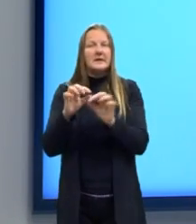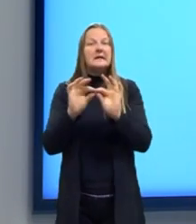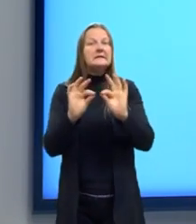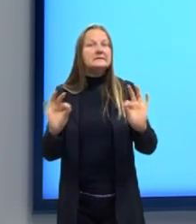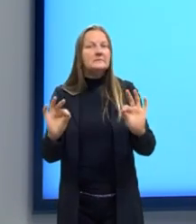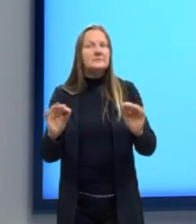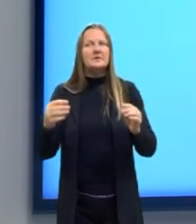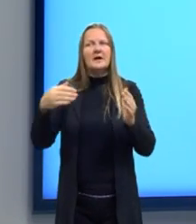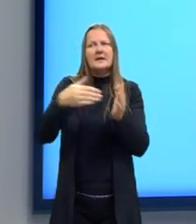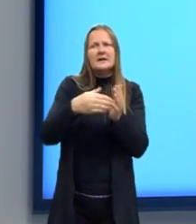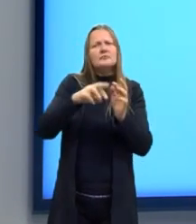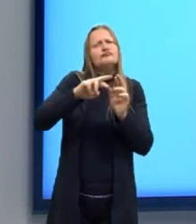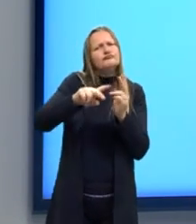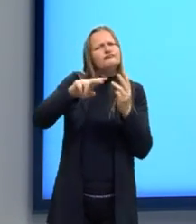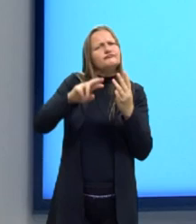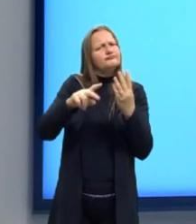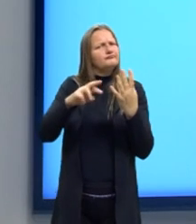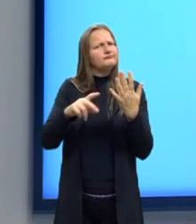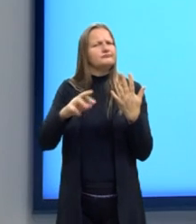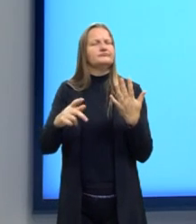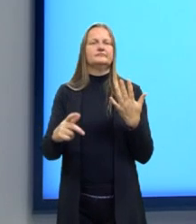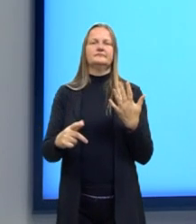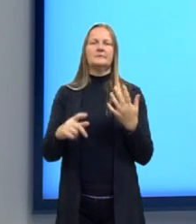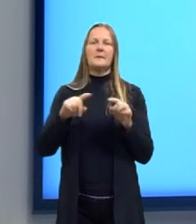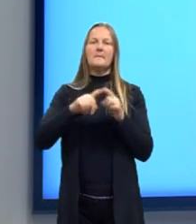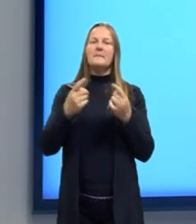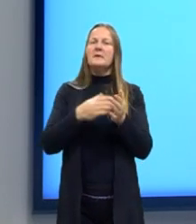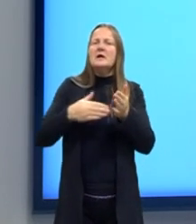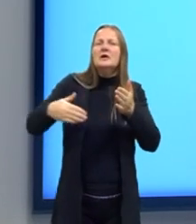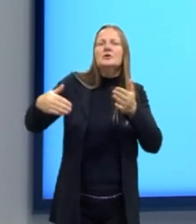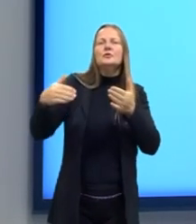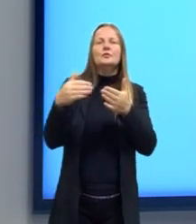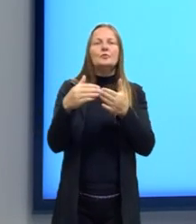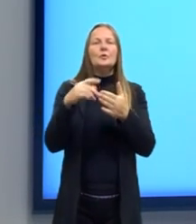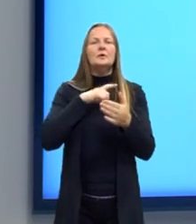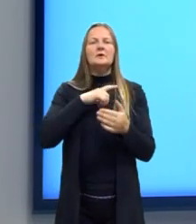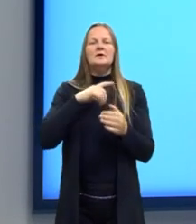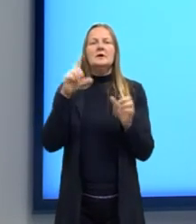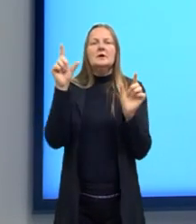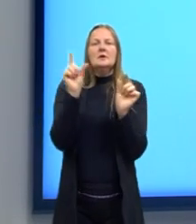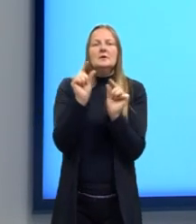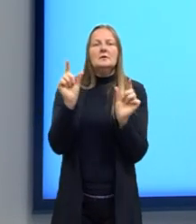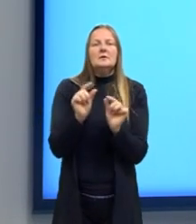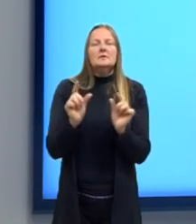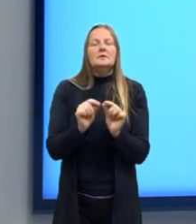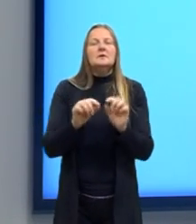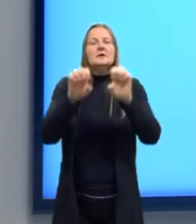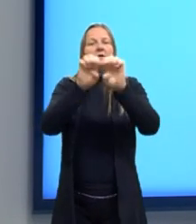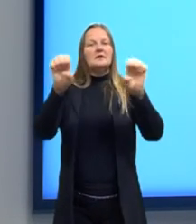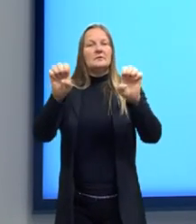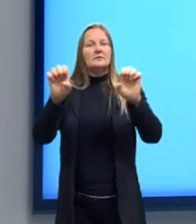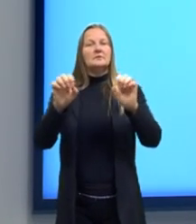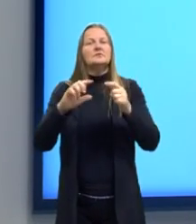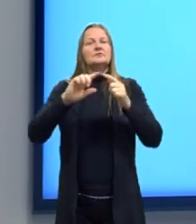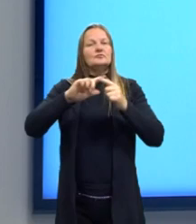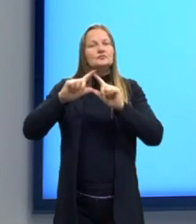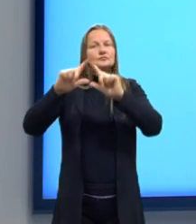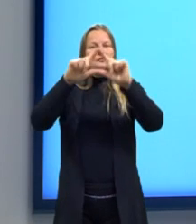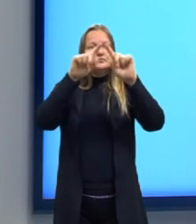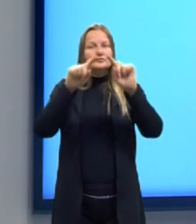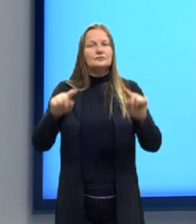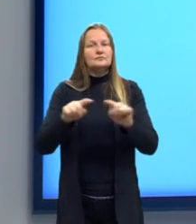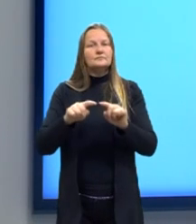Até as mais complexas mas todas elas podem ser reduzidas a equações trigonométricas